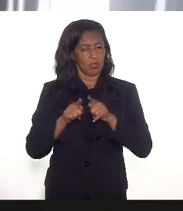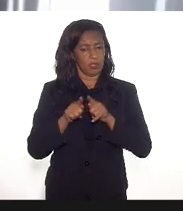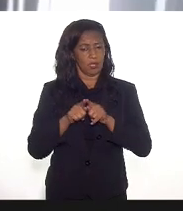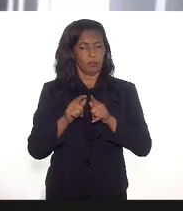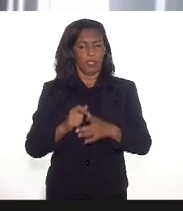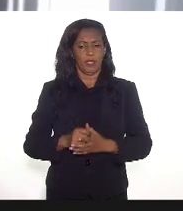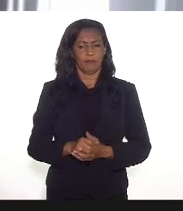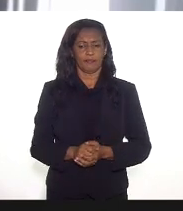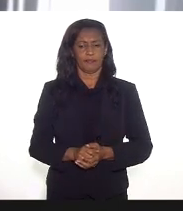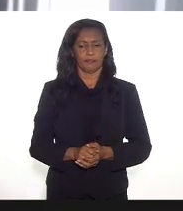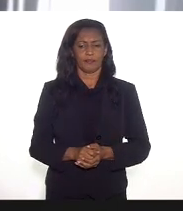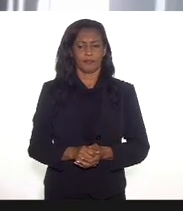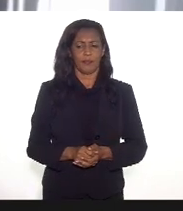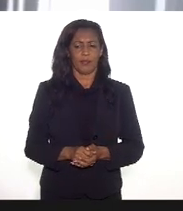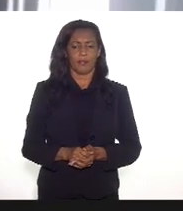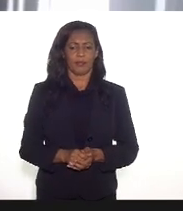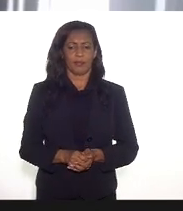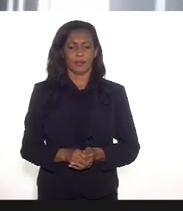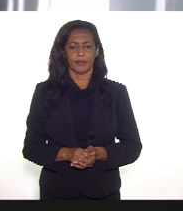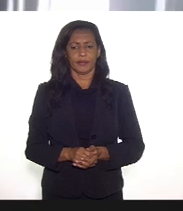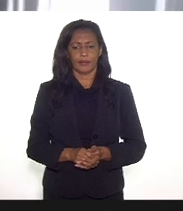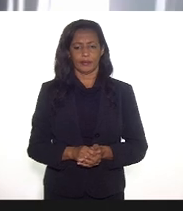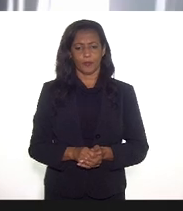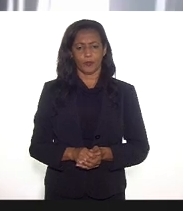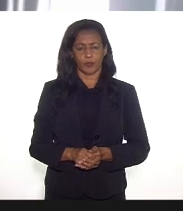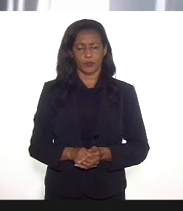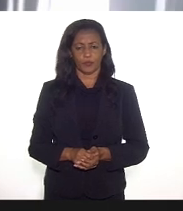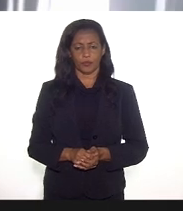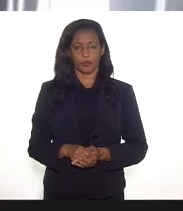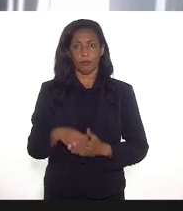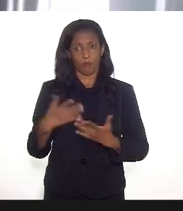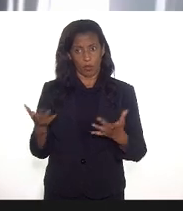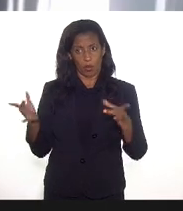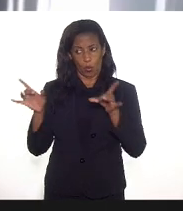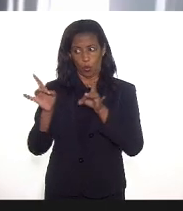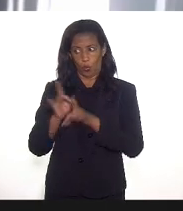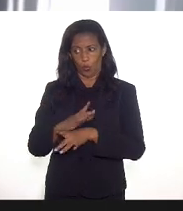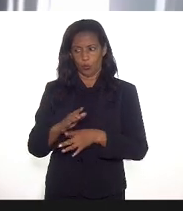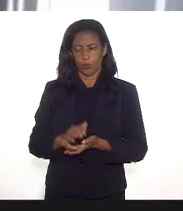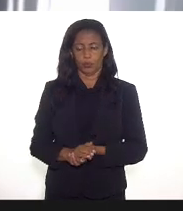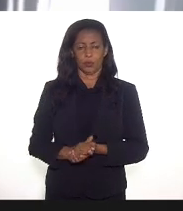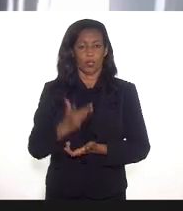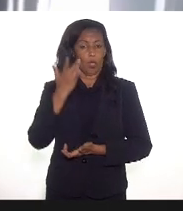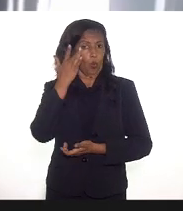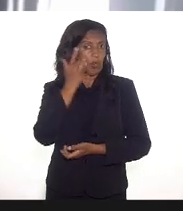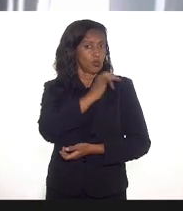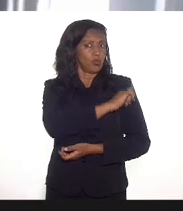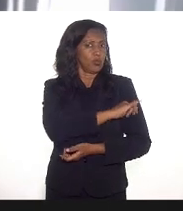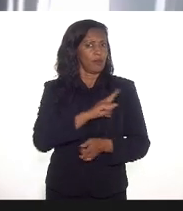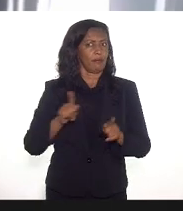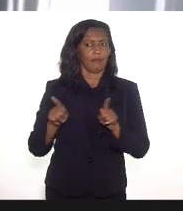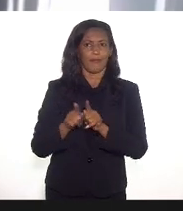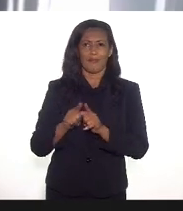um elemento, né, que eu quero aqui, com ele concluir, deputado Luiz Paulo, eu acho que o Rio de Janeiro